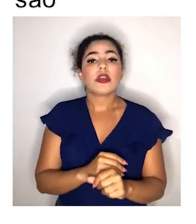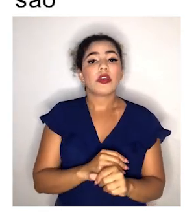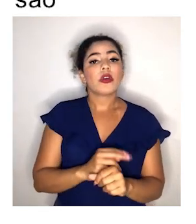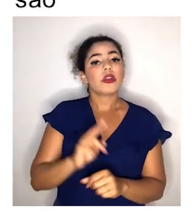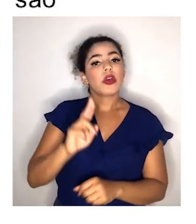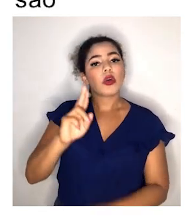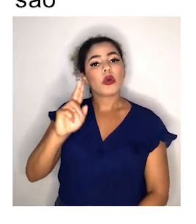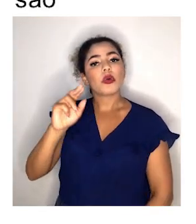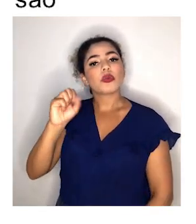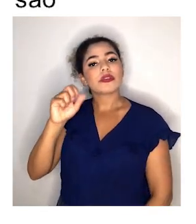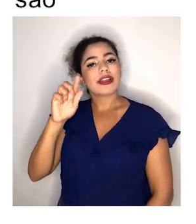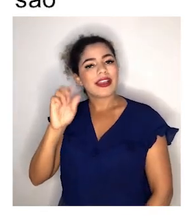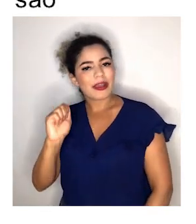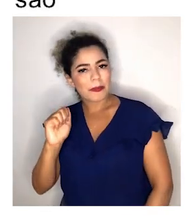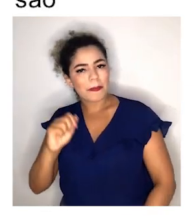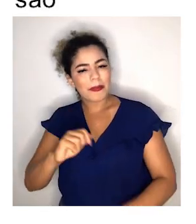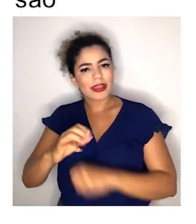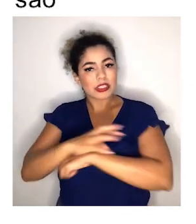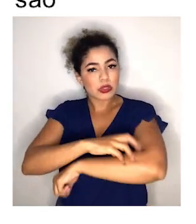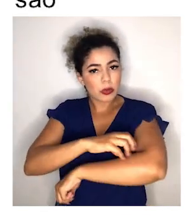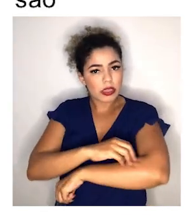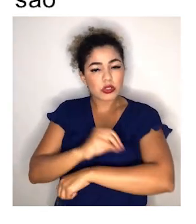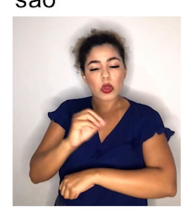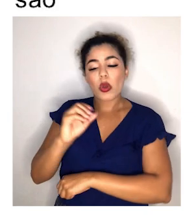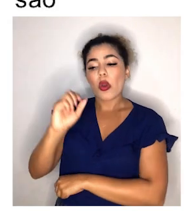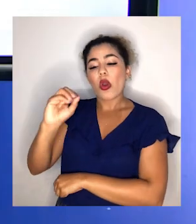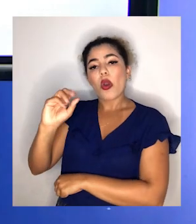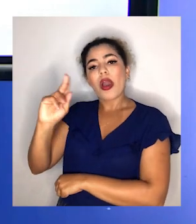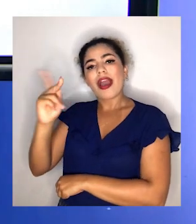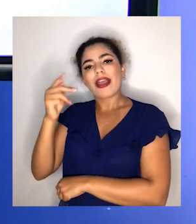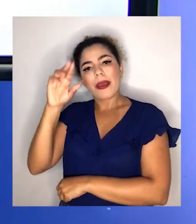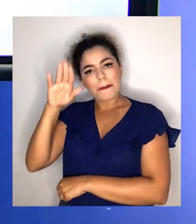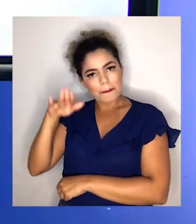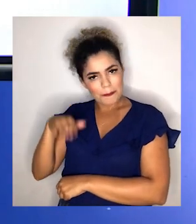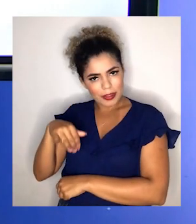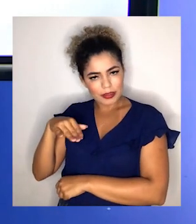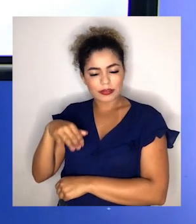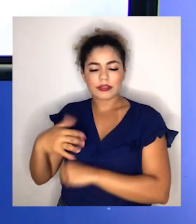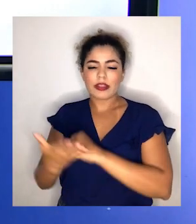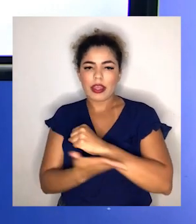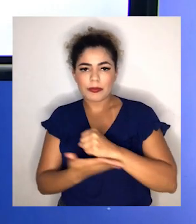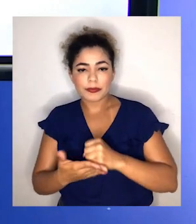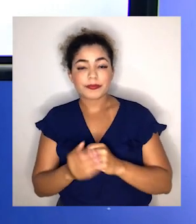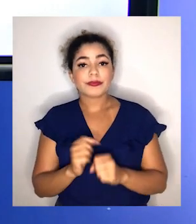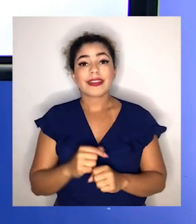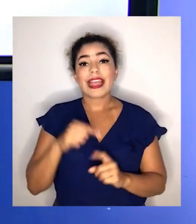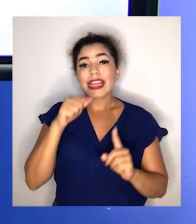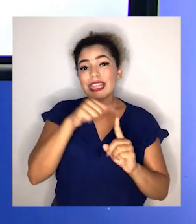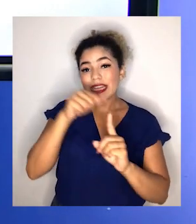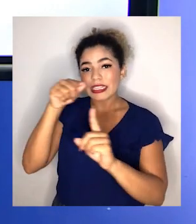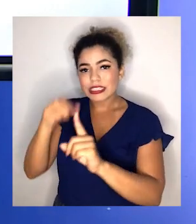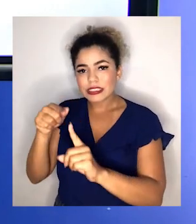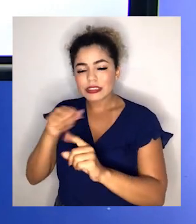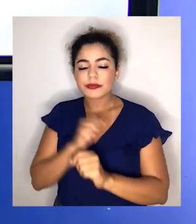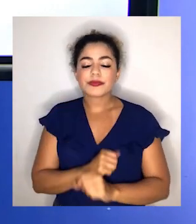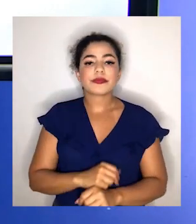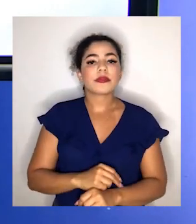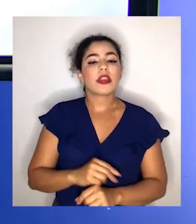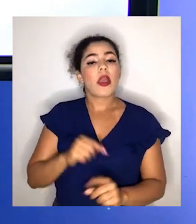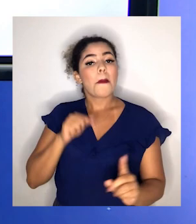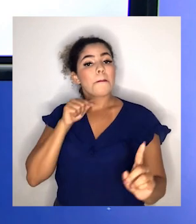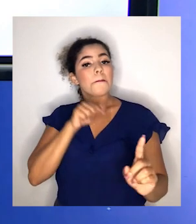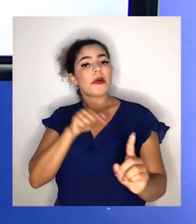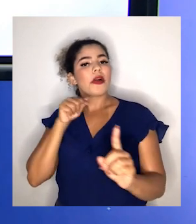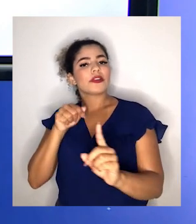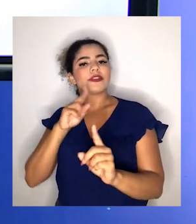de íons H+, que são os ácidos, ou OH-, que são as bases. Por essa propriedade, são usados